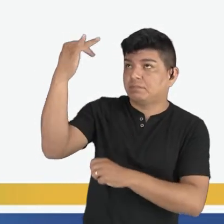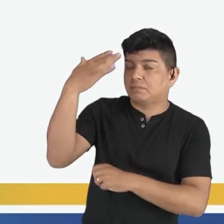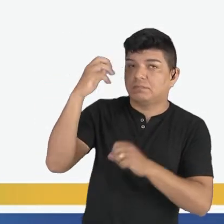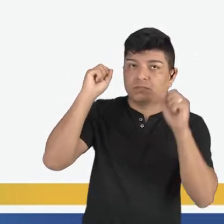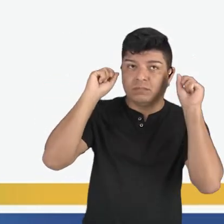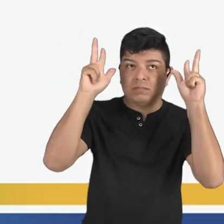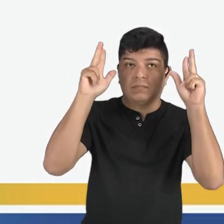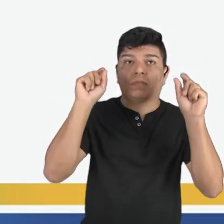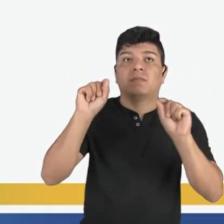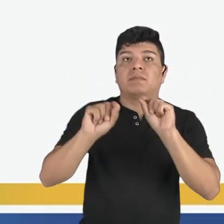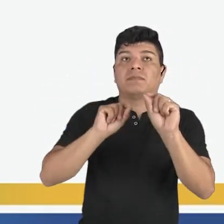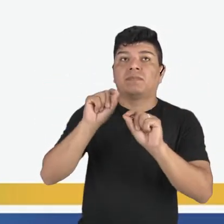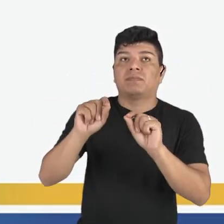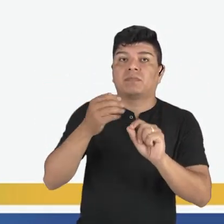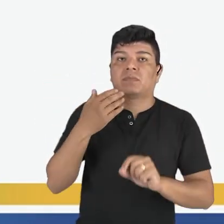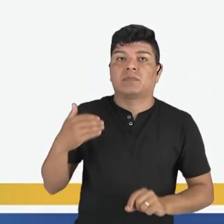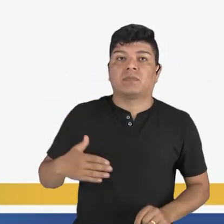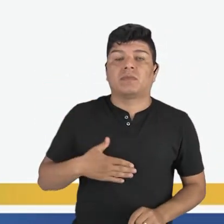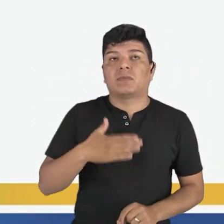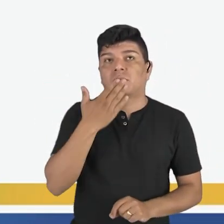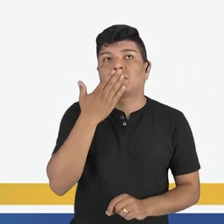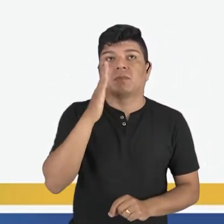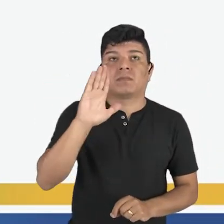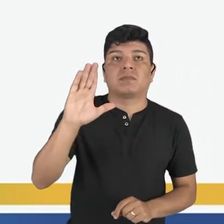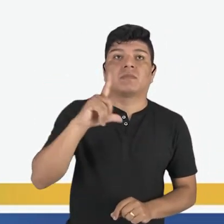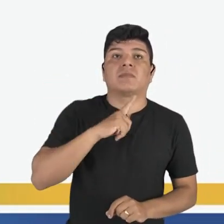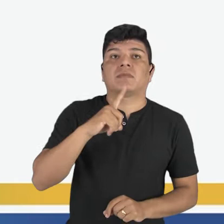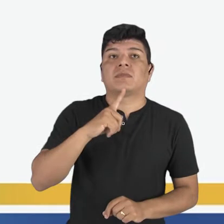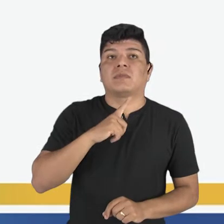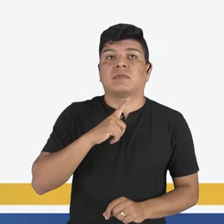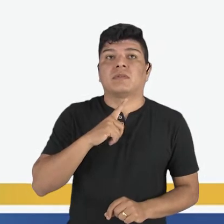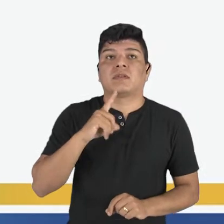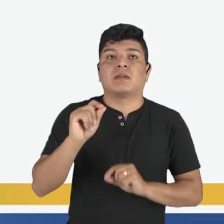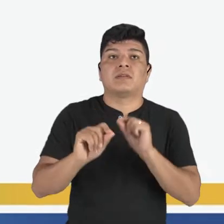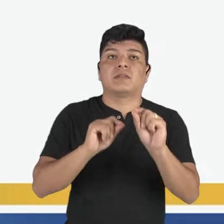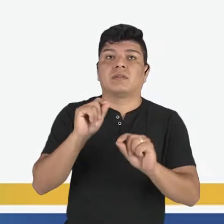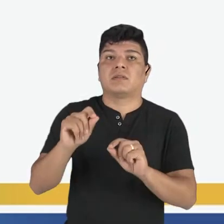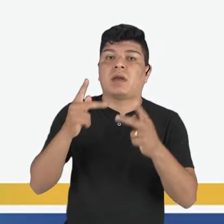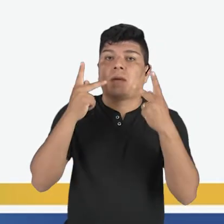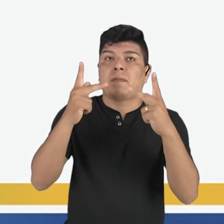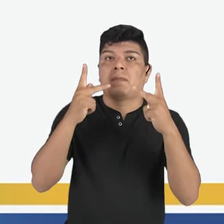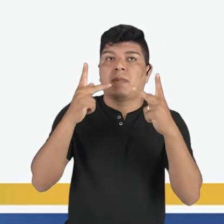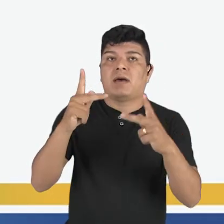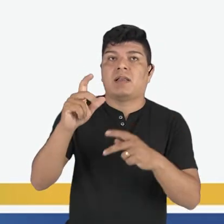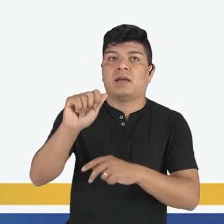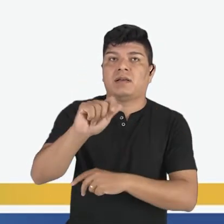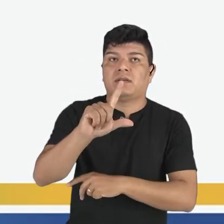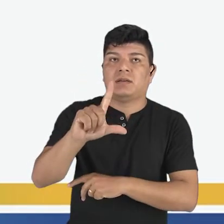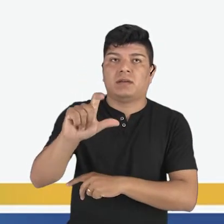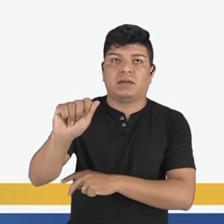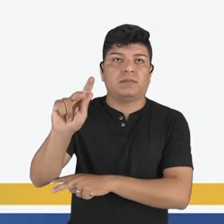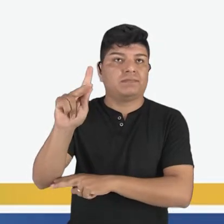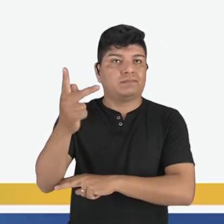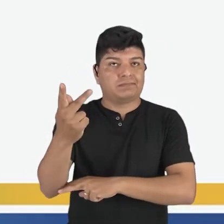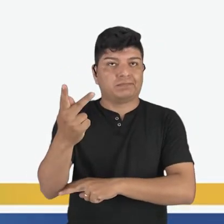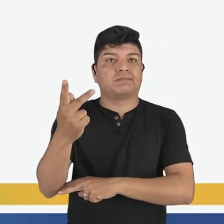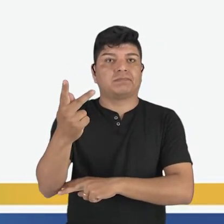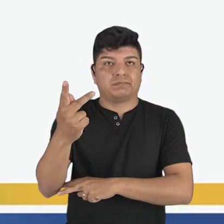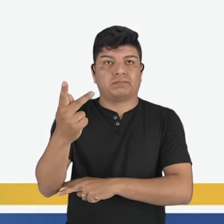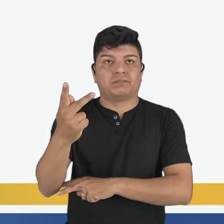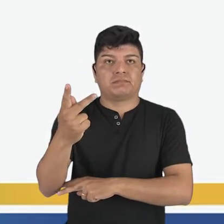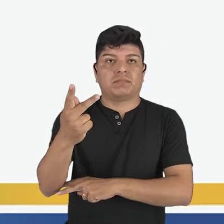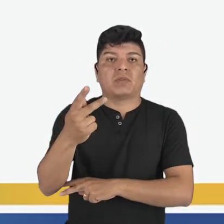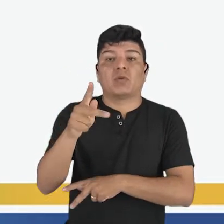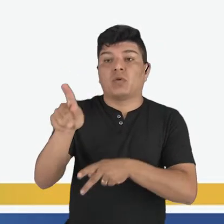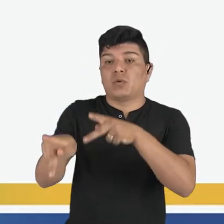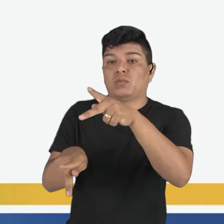Moisés, no islamismo nós temos a palavra de Alá revelada a Maomé. É a religião do povo